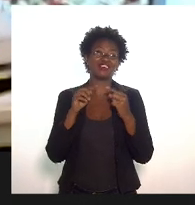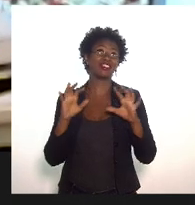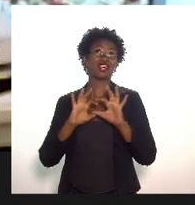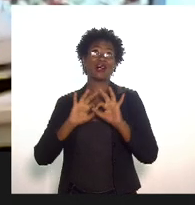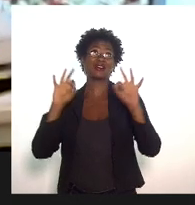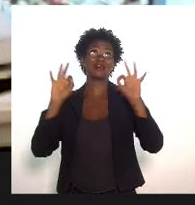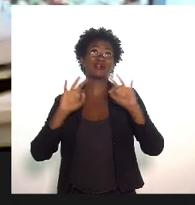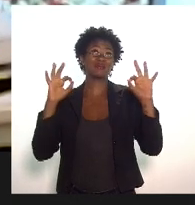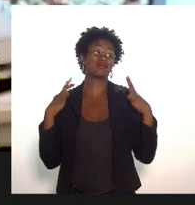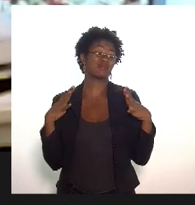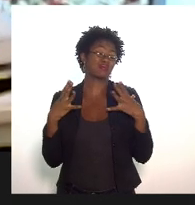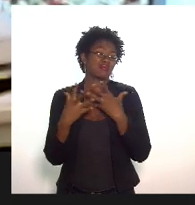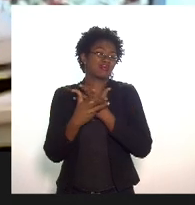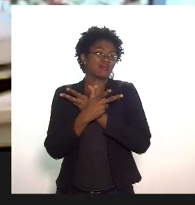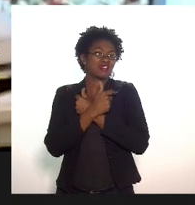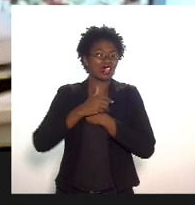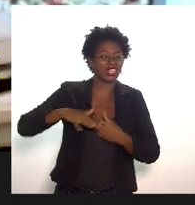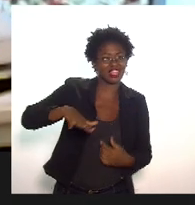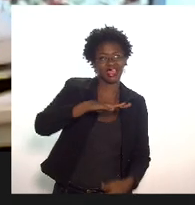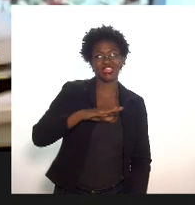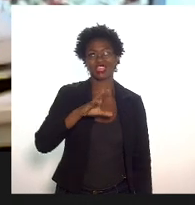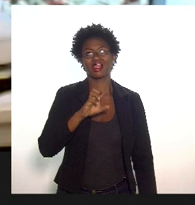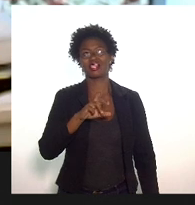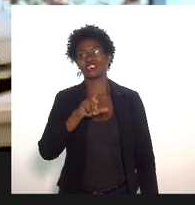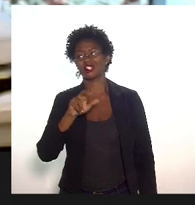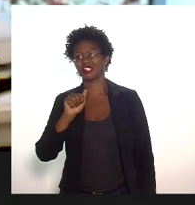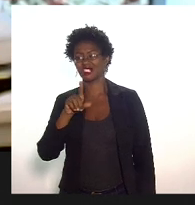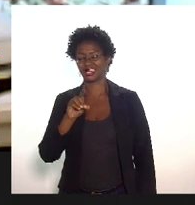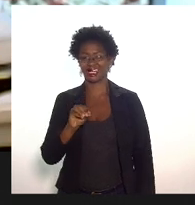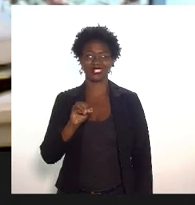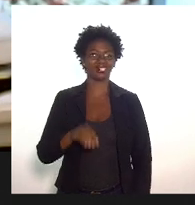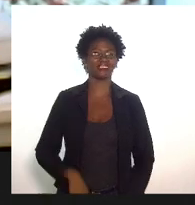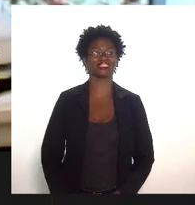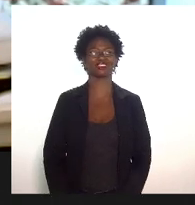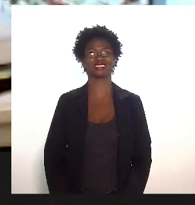a Angra dos Reis do Centro-Oeste.